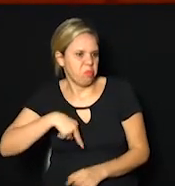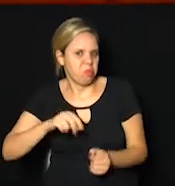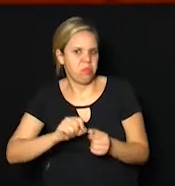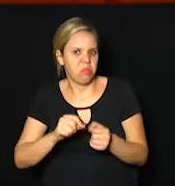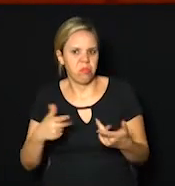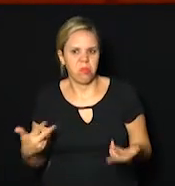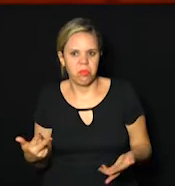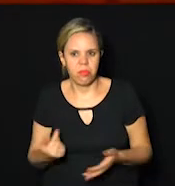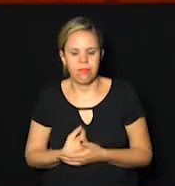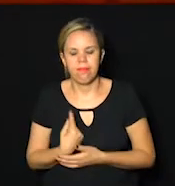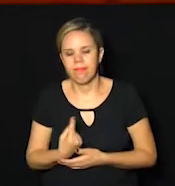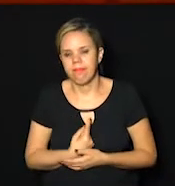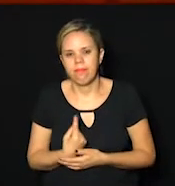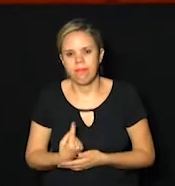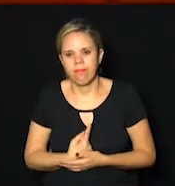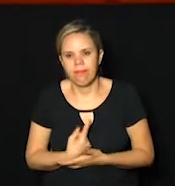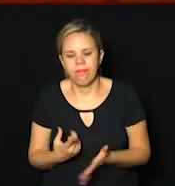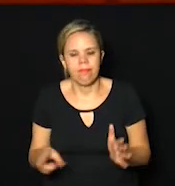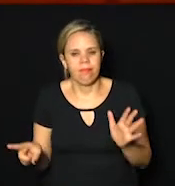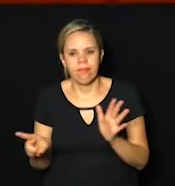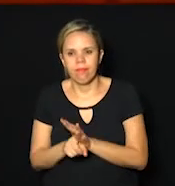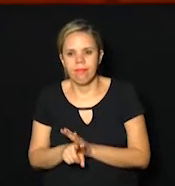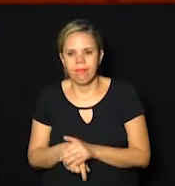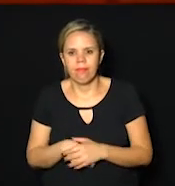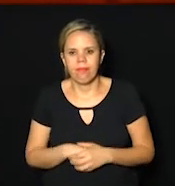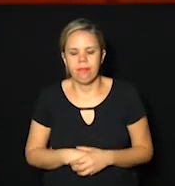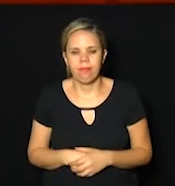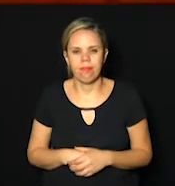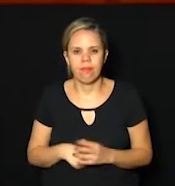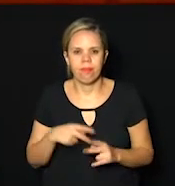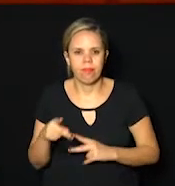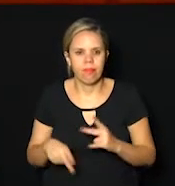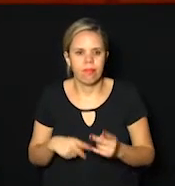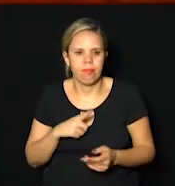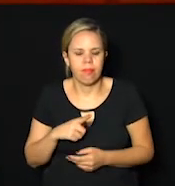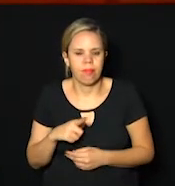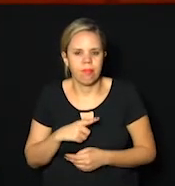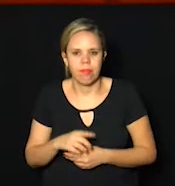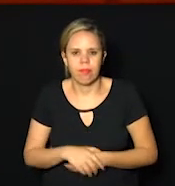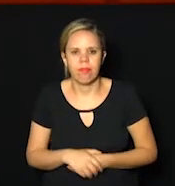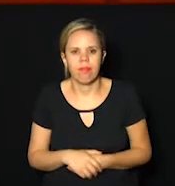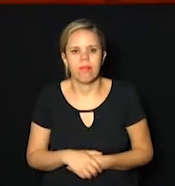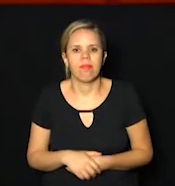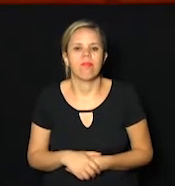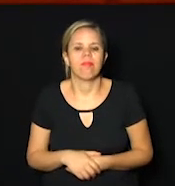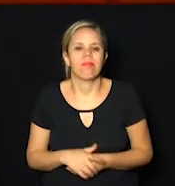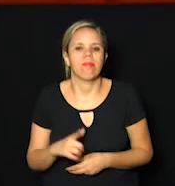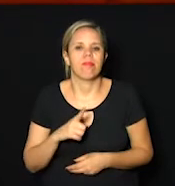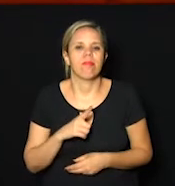coisas sozinhos, são os donos, são as pessoas que têm a